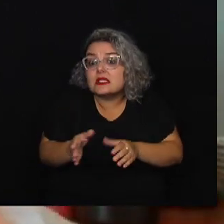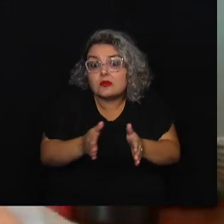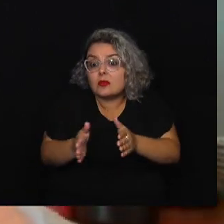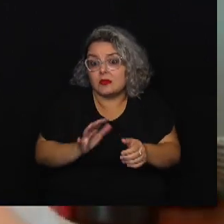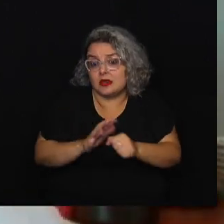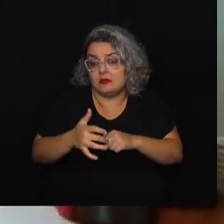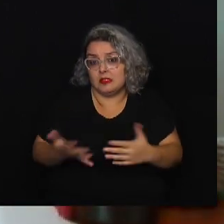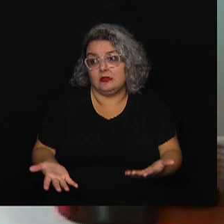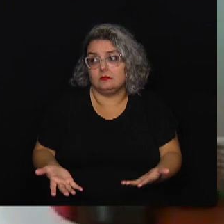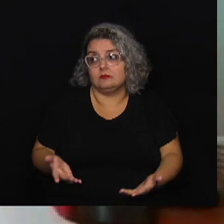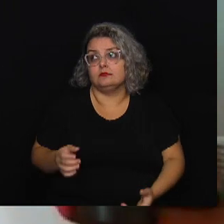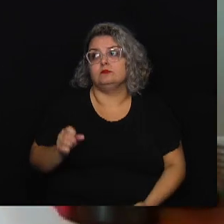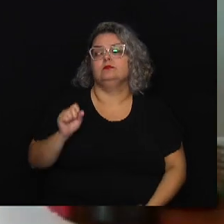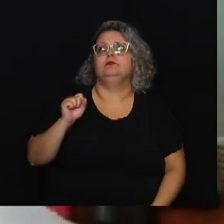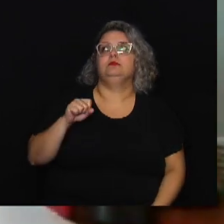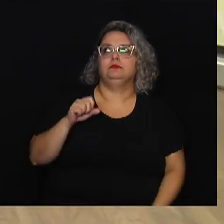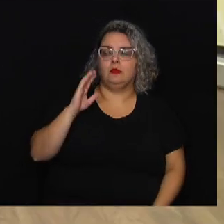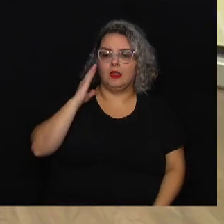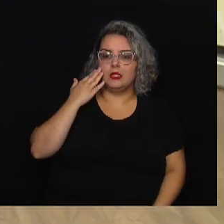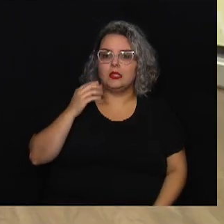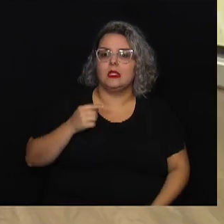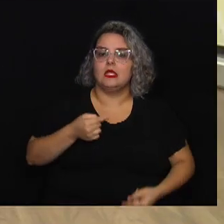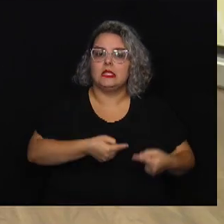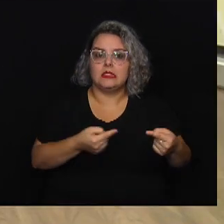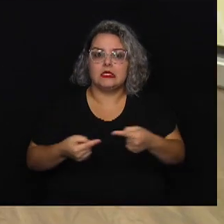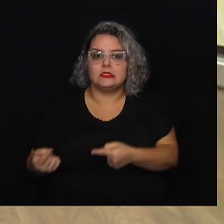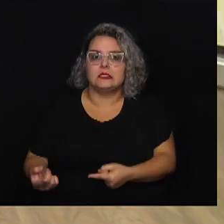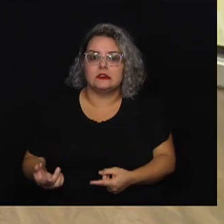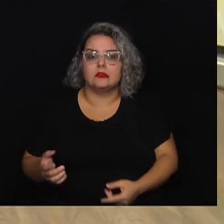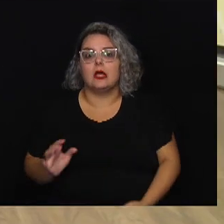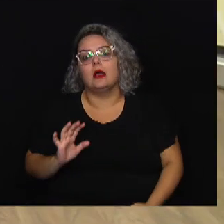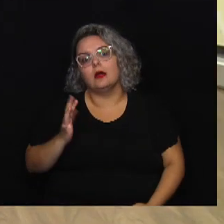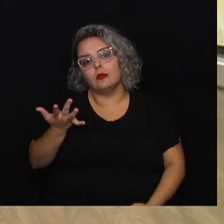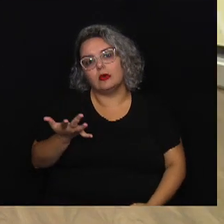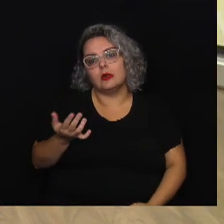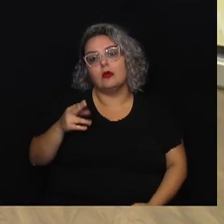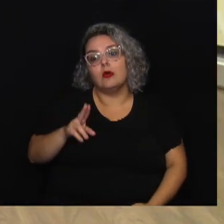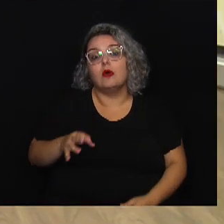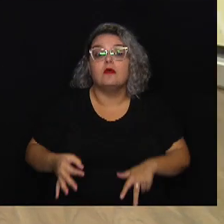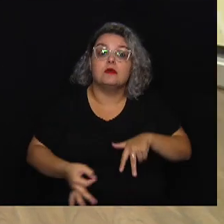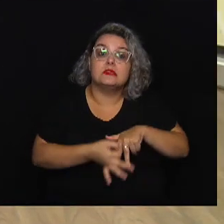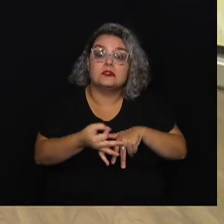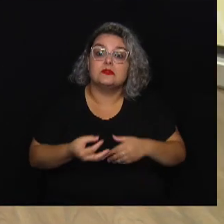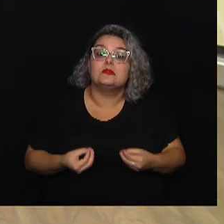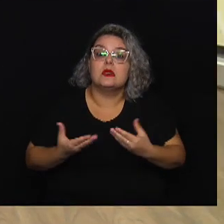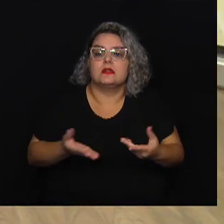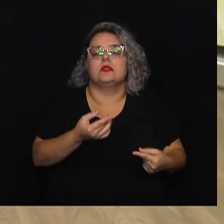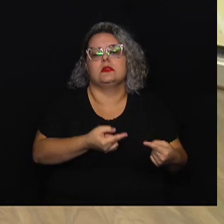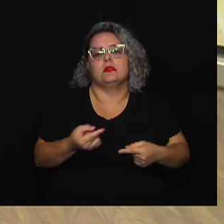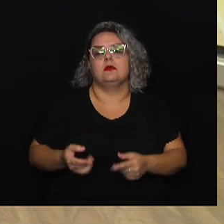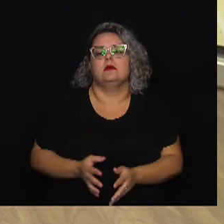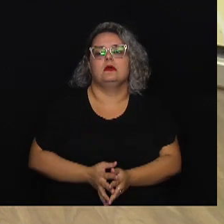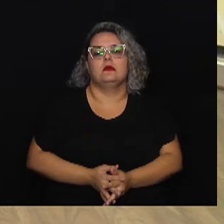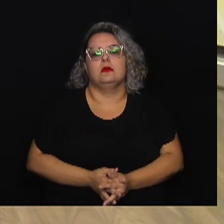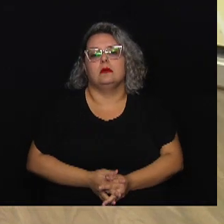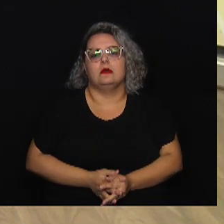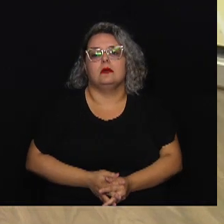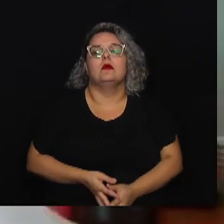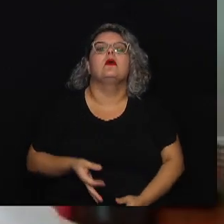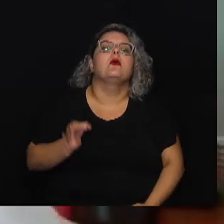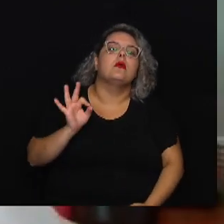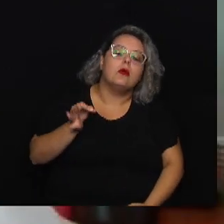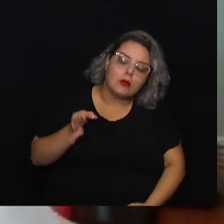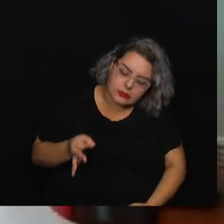E essa discussão acontece ou você está sugerindo e está trazendo para o debate? Com certeza